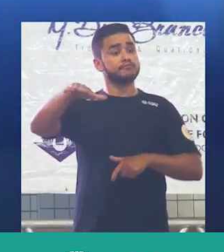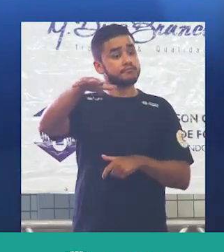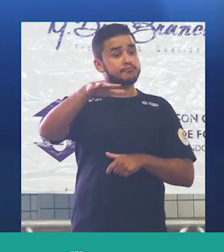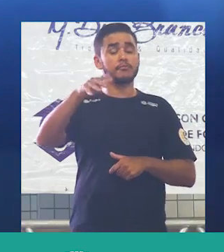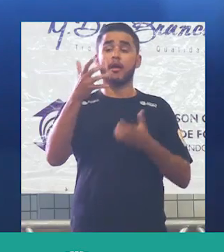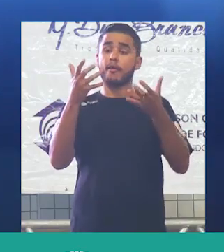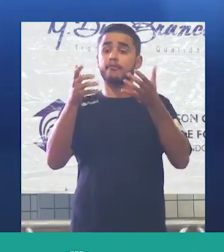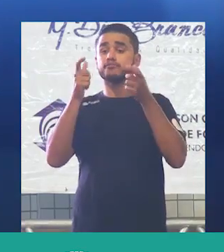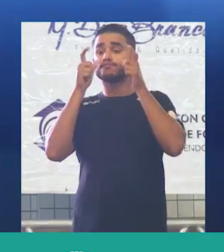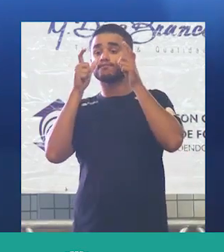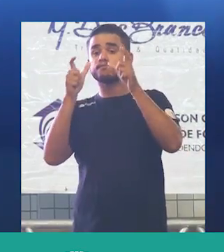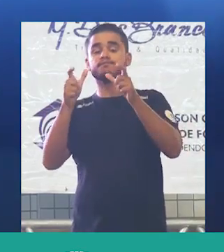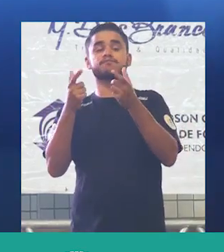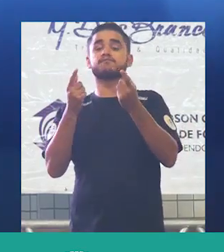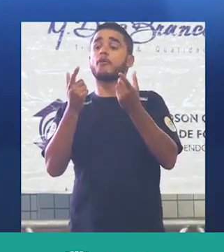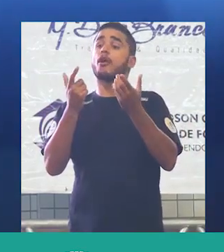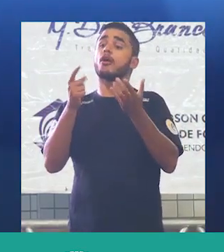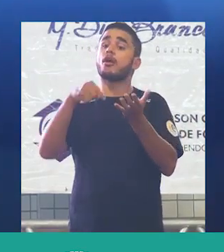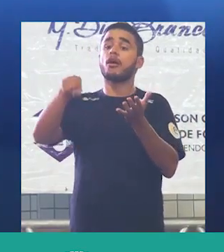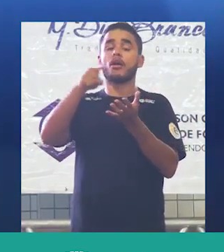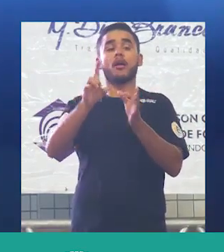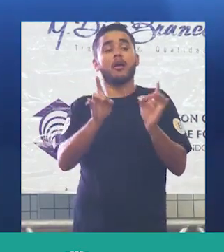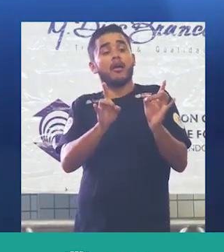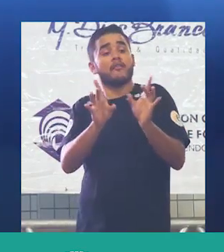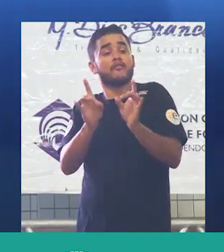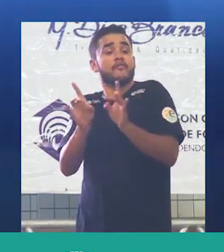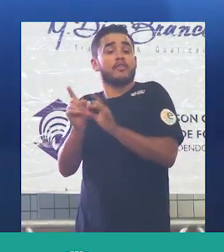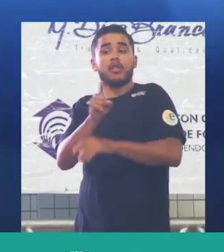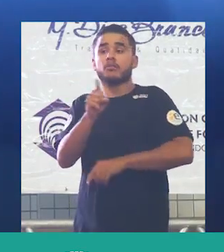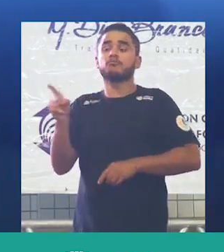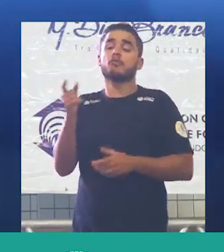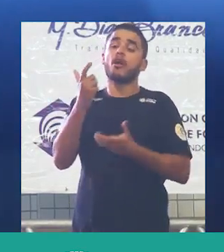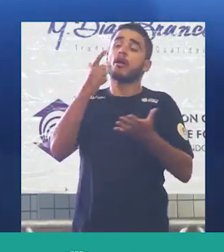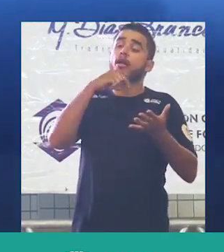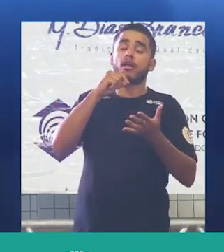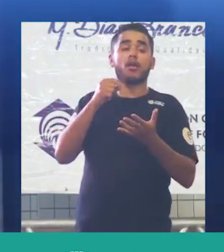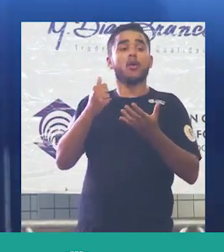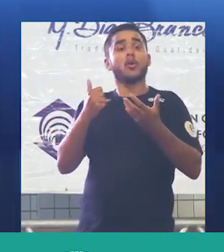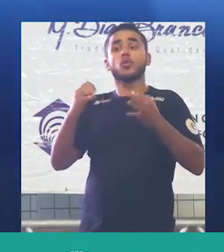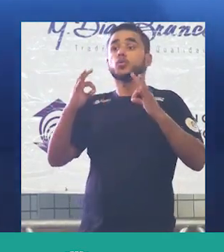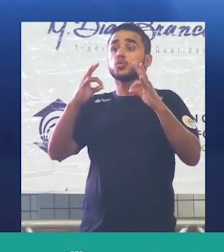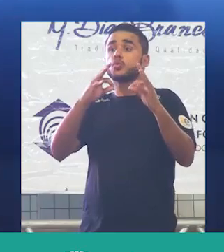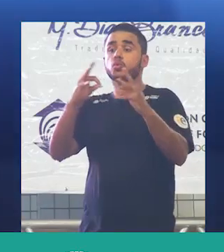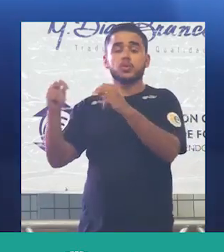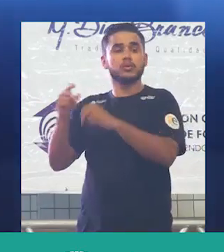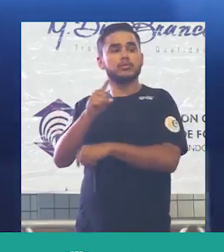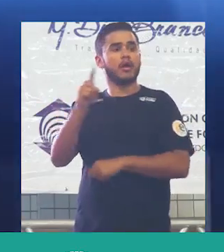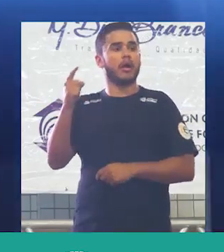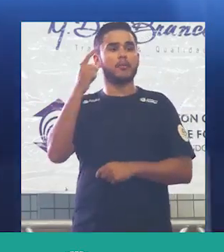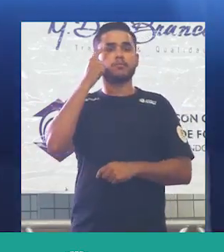de mercado consumidor e vinham atrás de metais